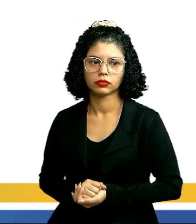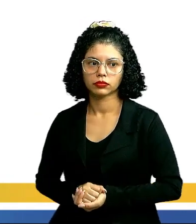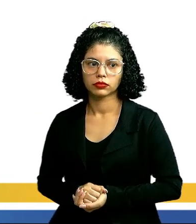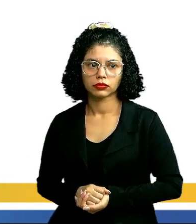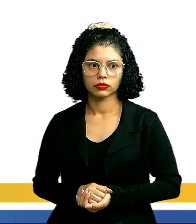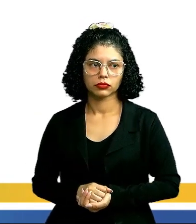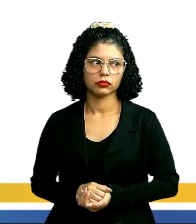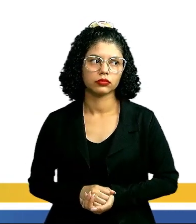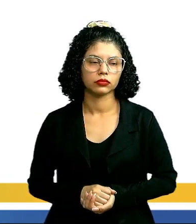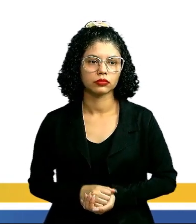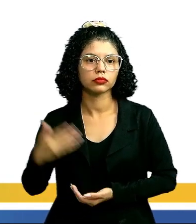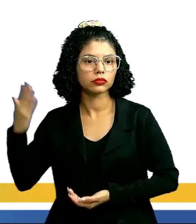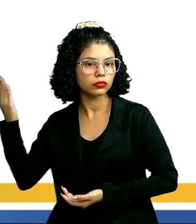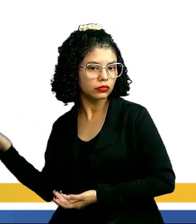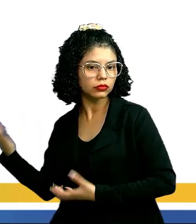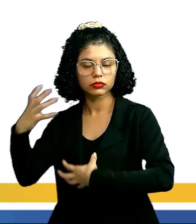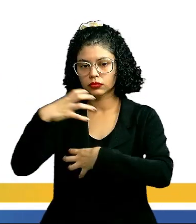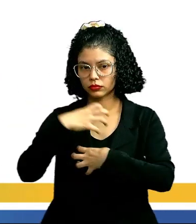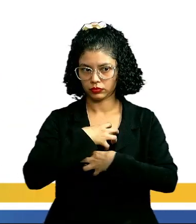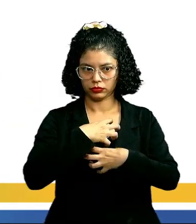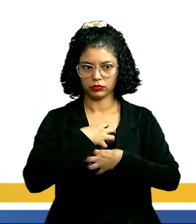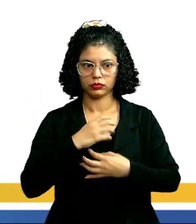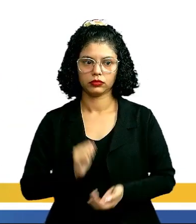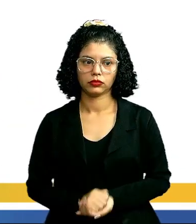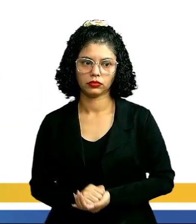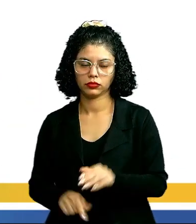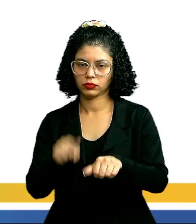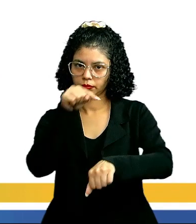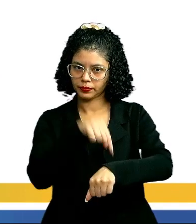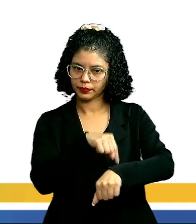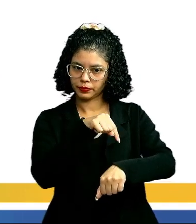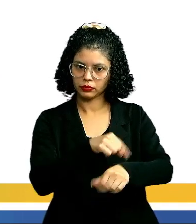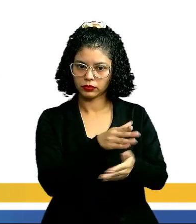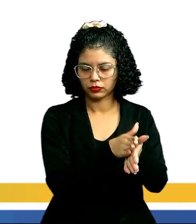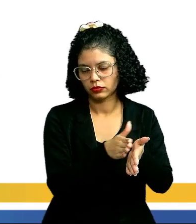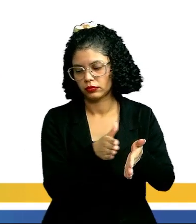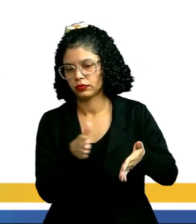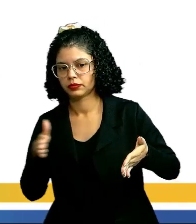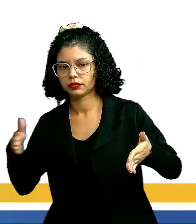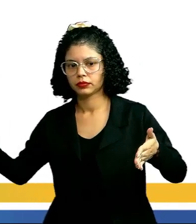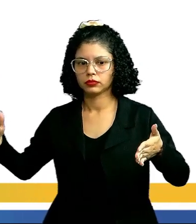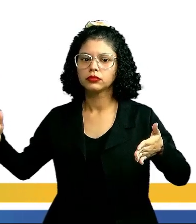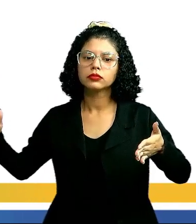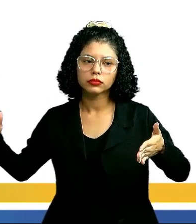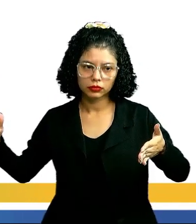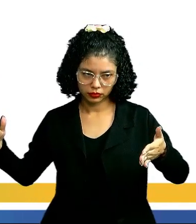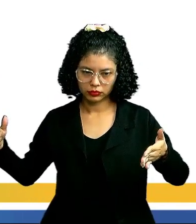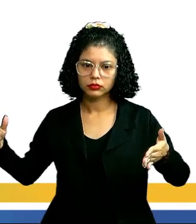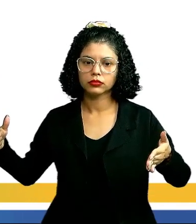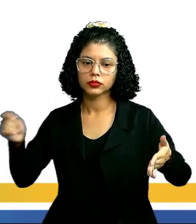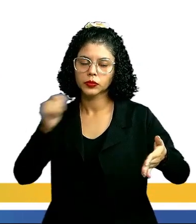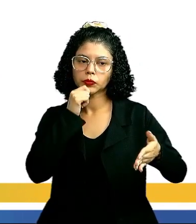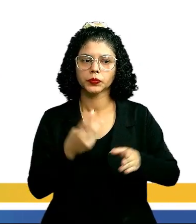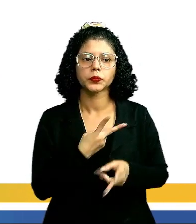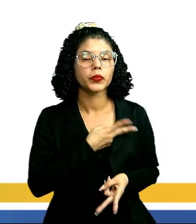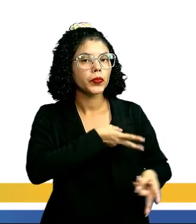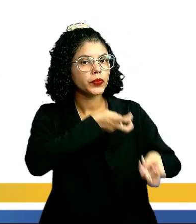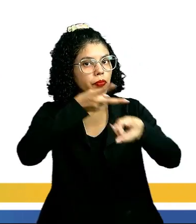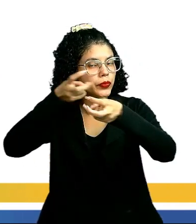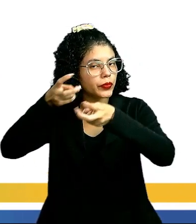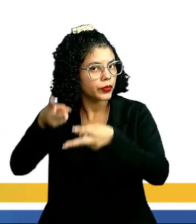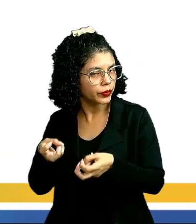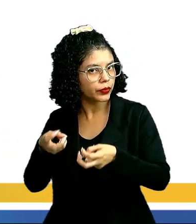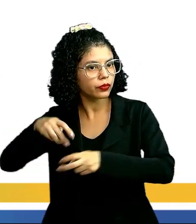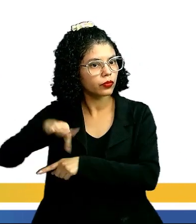Bom, aí o momento, ou o tempo de gestação, tá? Reparem que